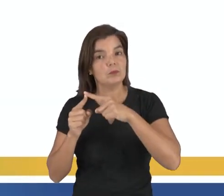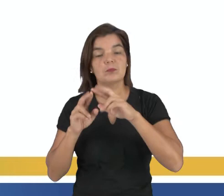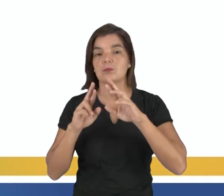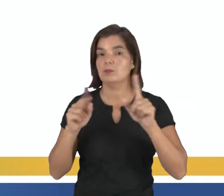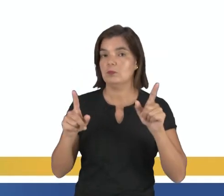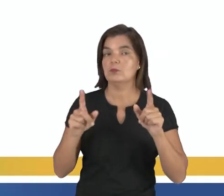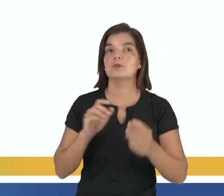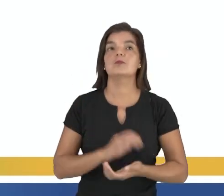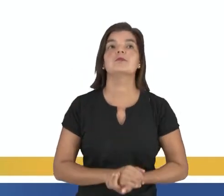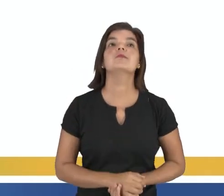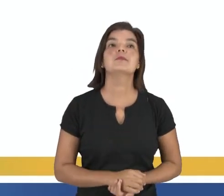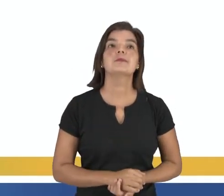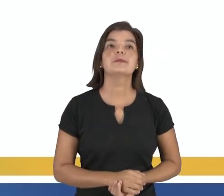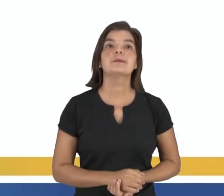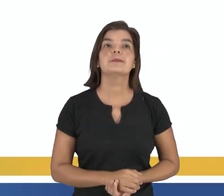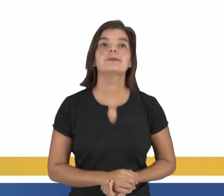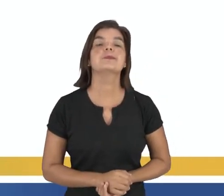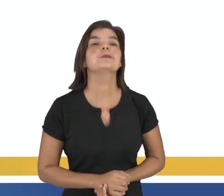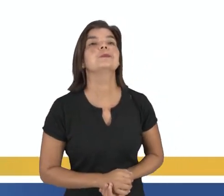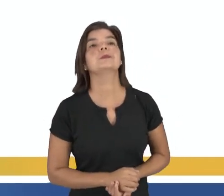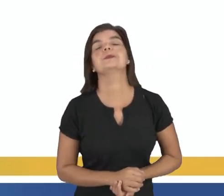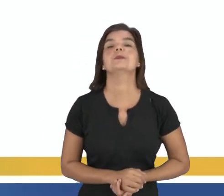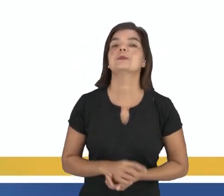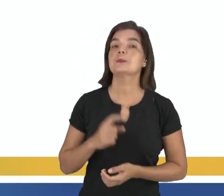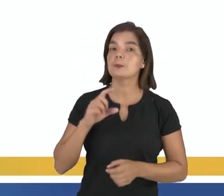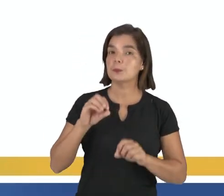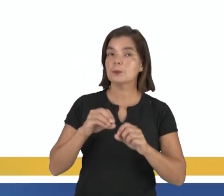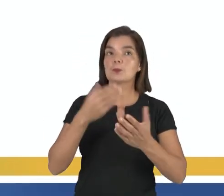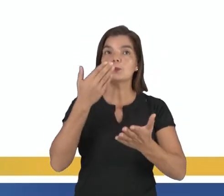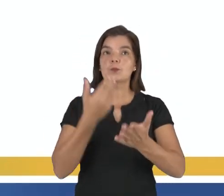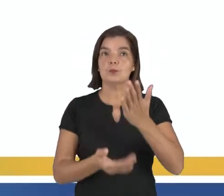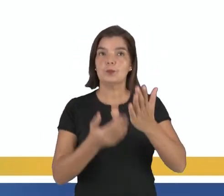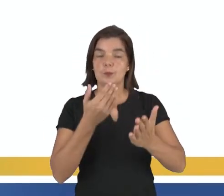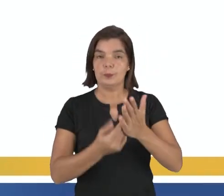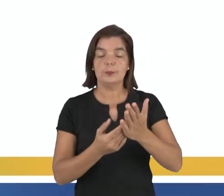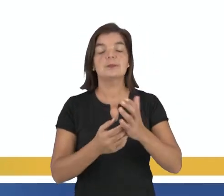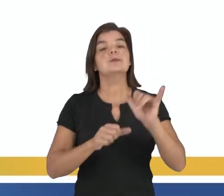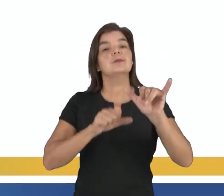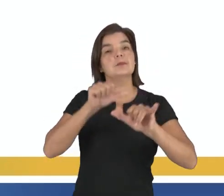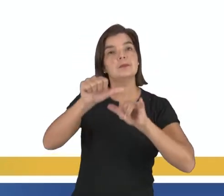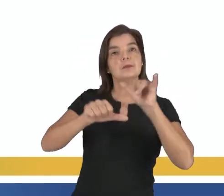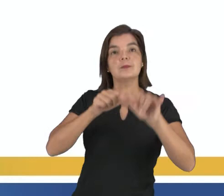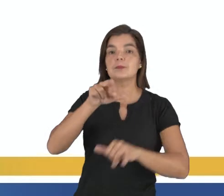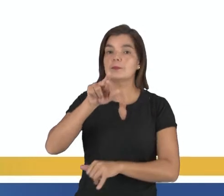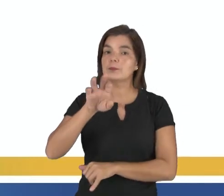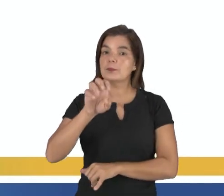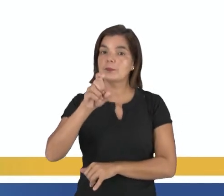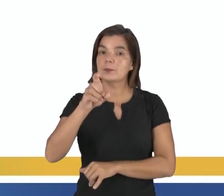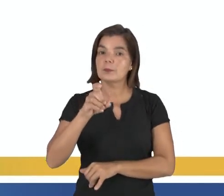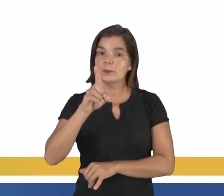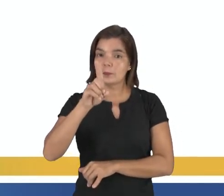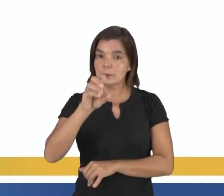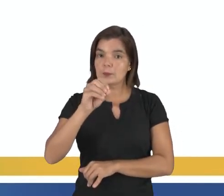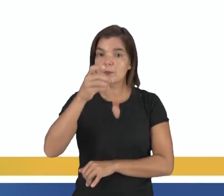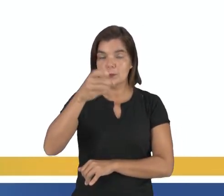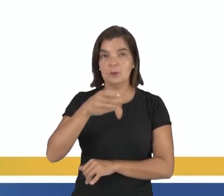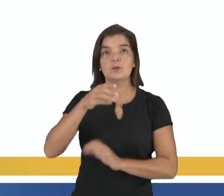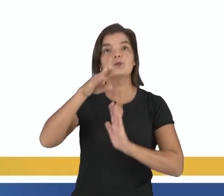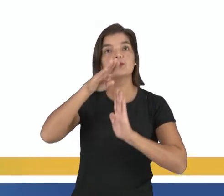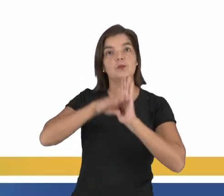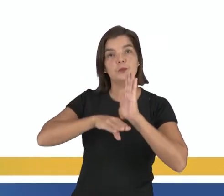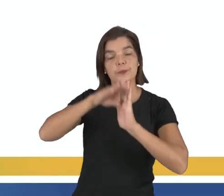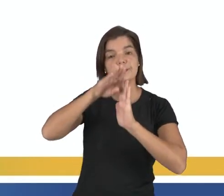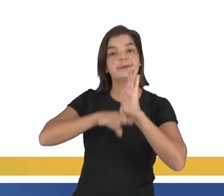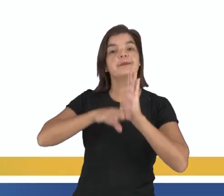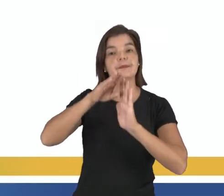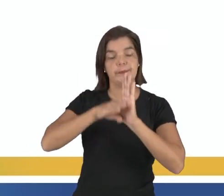Tranquilo? Então, aqui, ó, o agente oxidante em uma reação redox é a espécie que sofre redução, como a gente